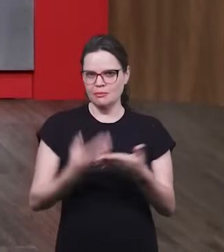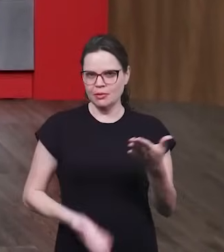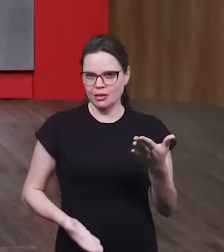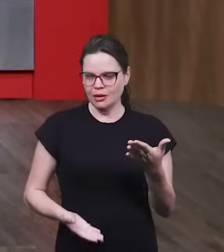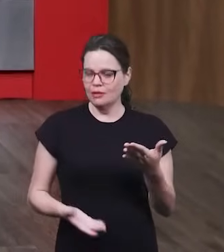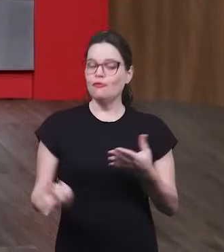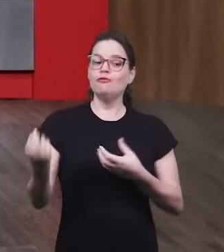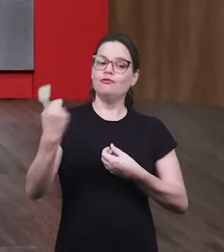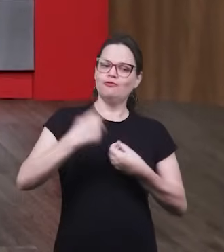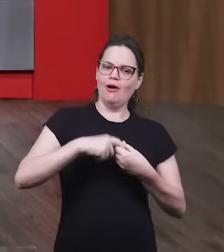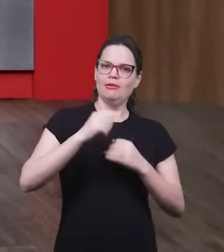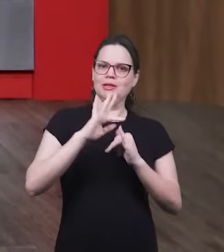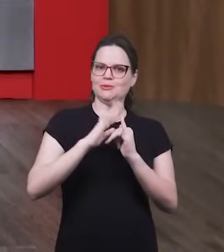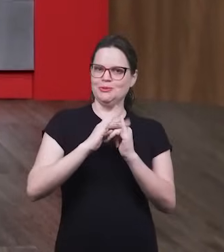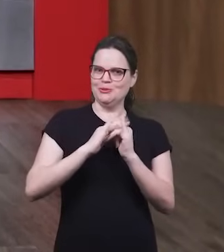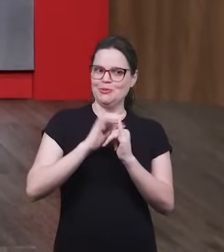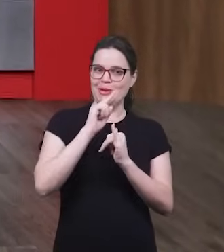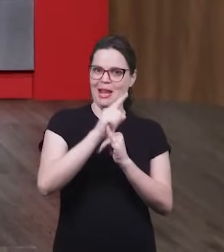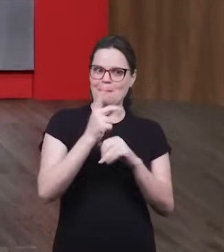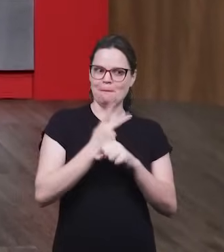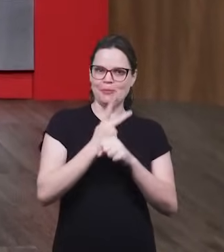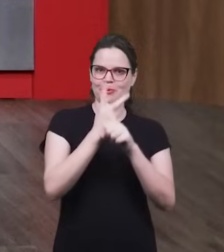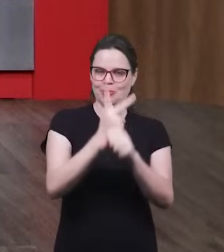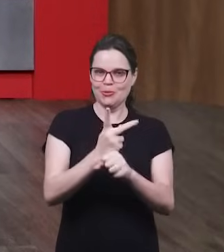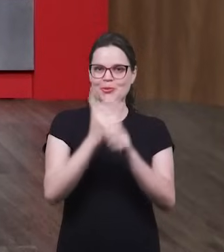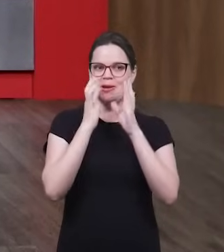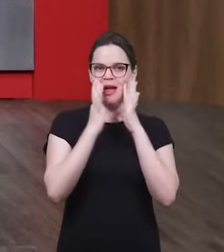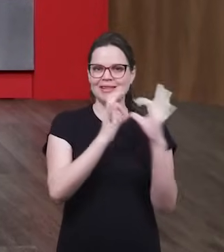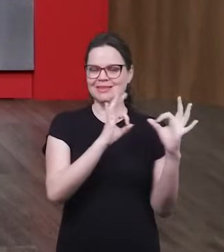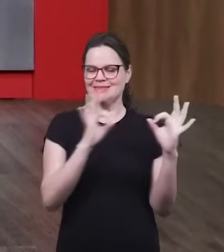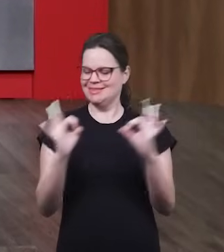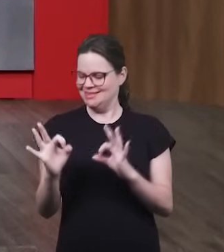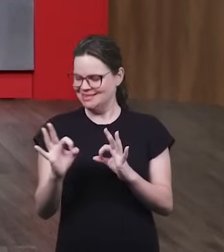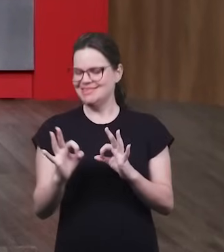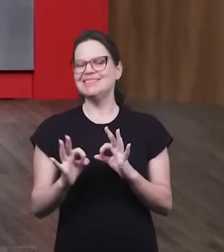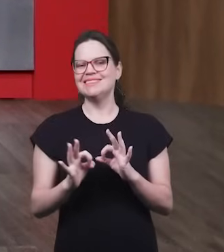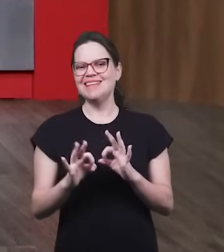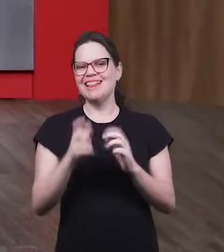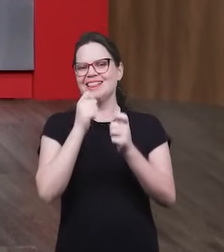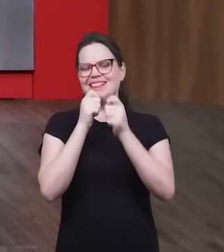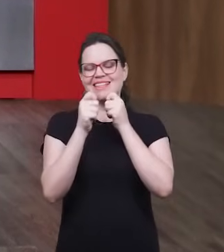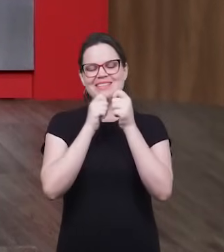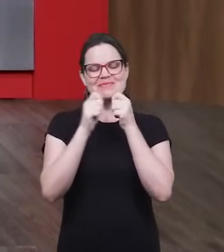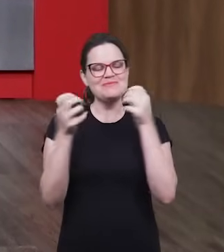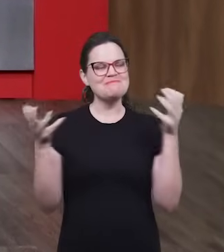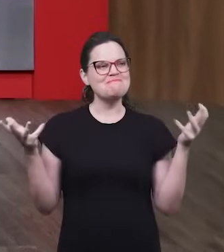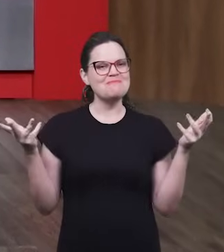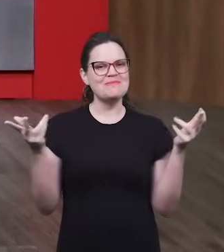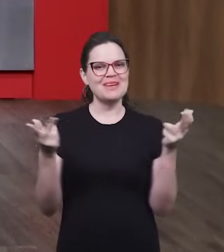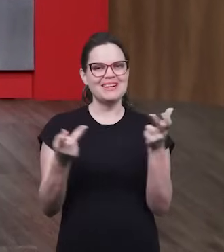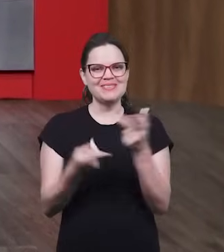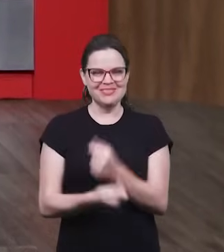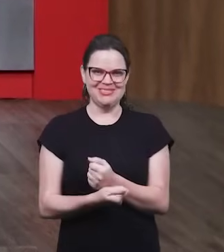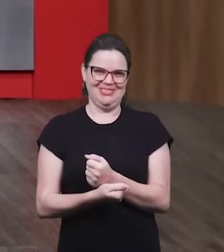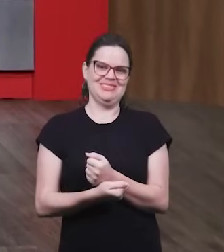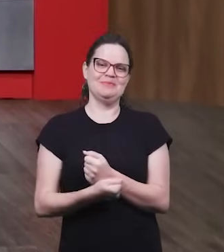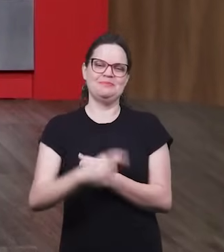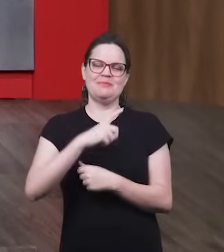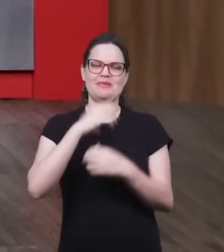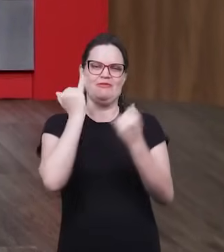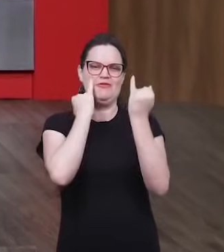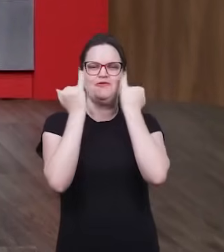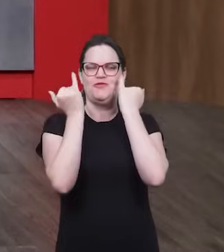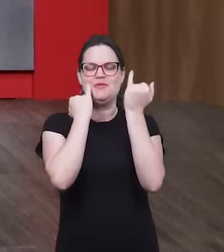perdeu, volte lá no nosso canal, encontre e participe, assista a essa entrevista, porque foi maravilhosa, com